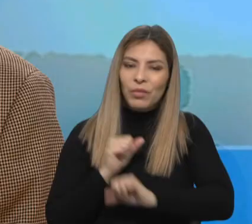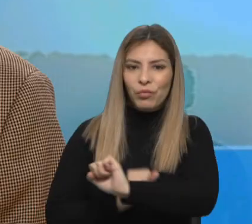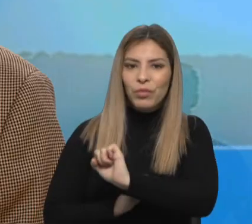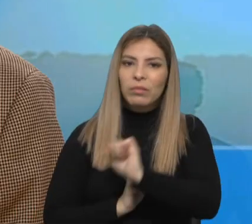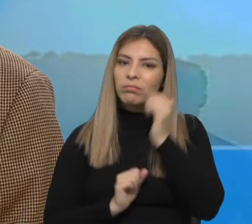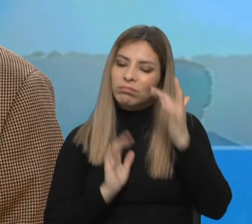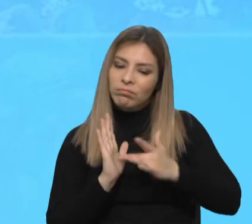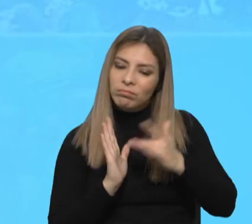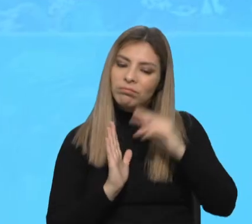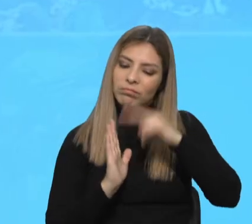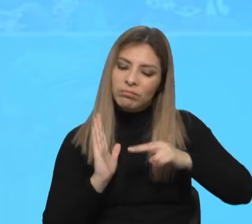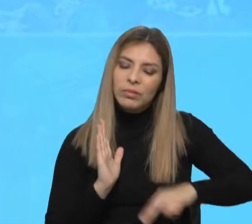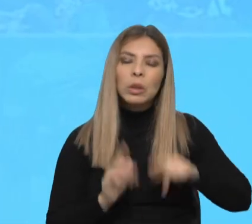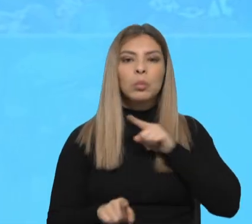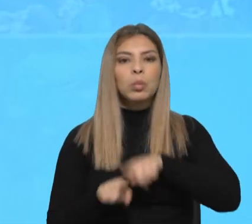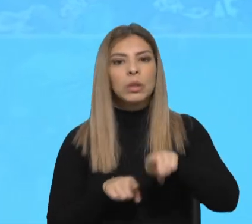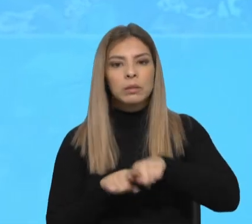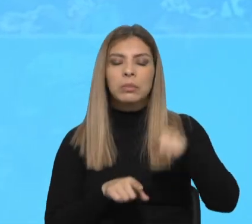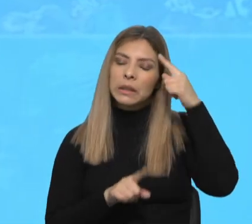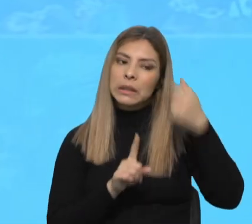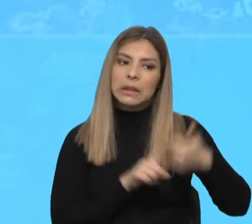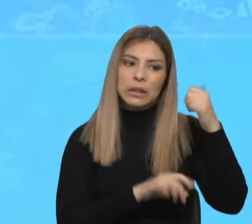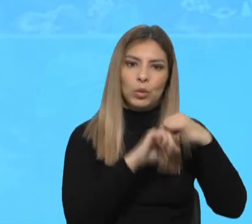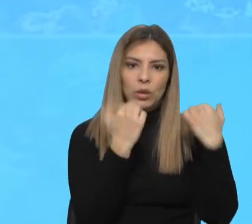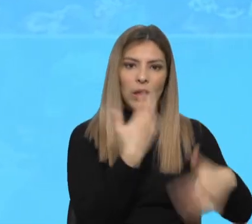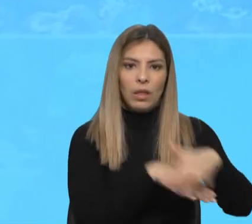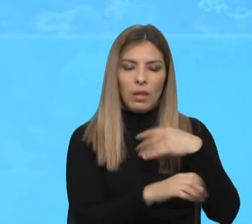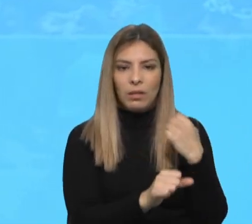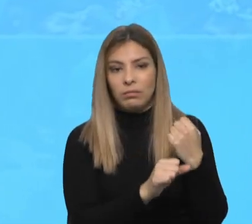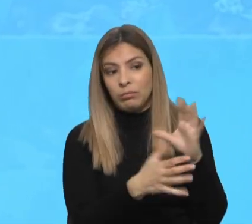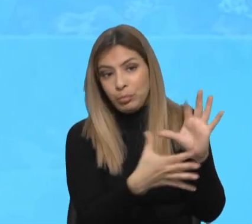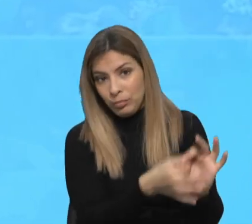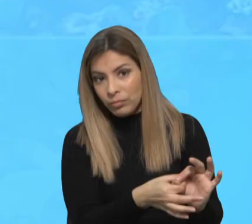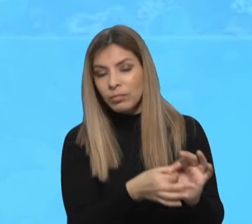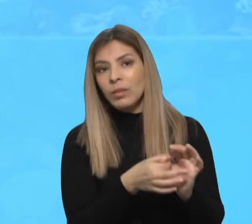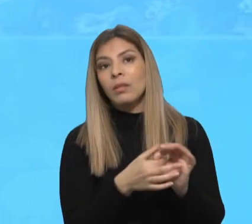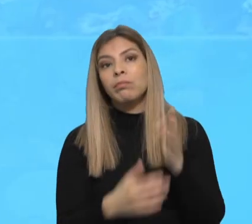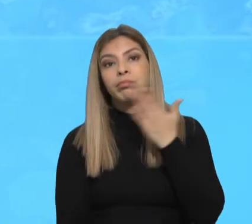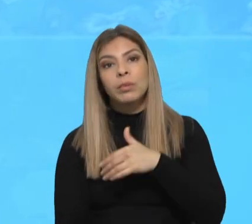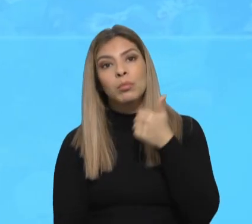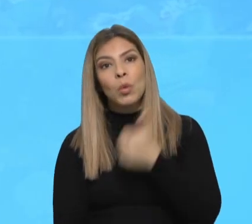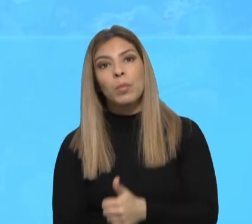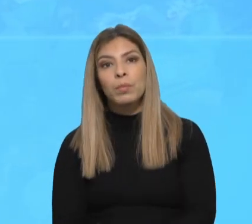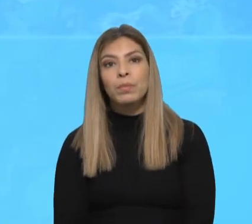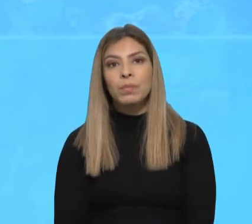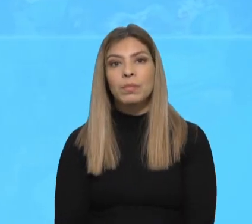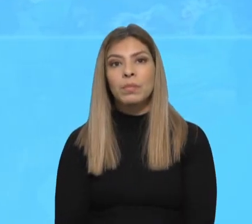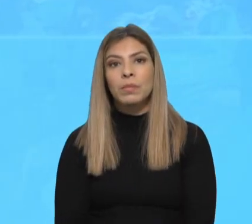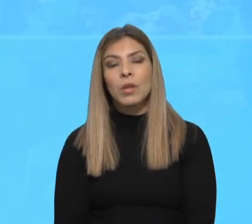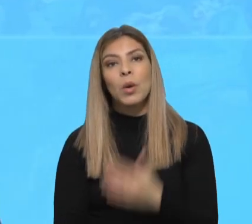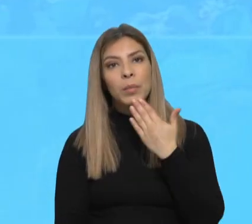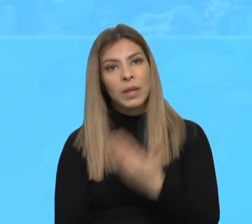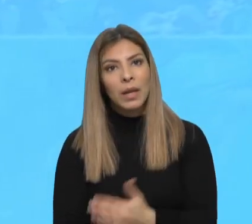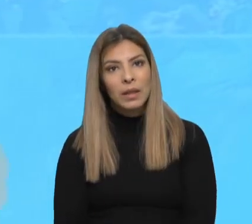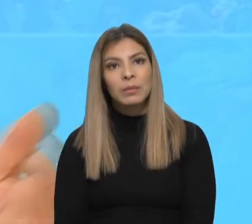a política como serviço ao bem comum e ainda bem que assim ela deve ser exercida. Obrigado por esta